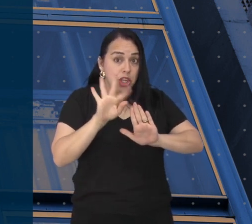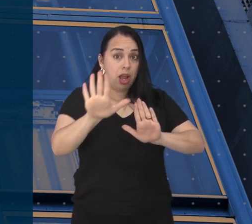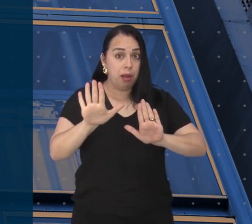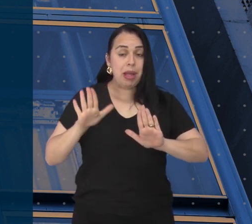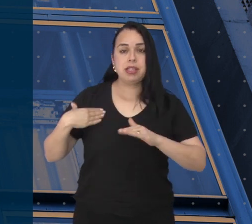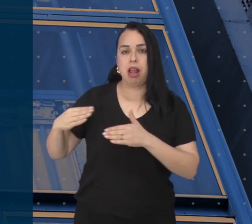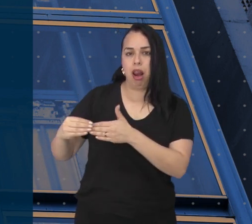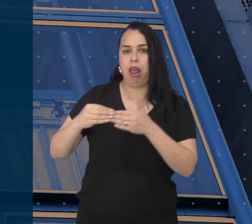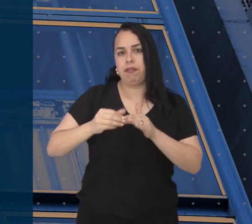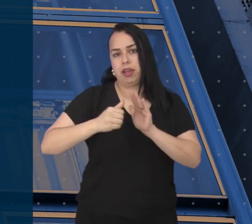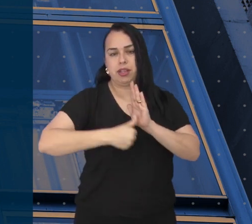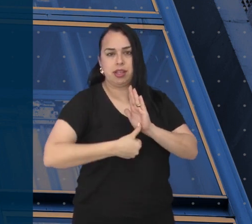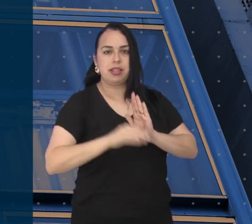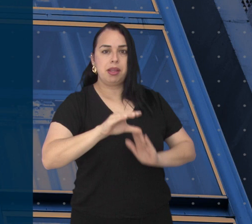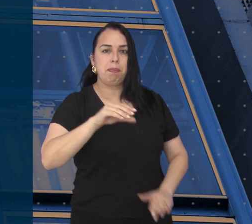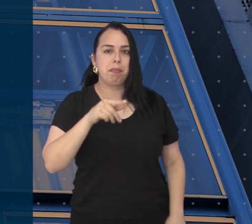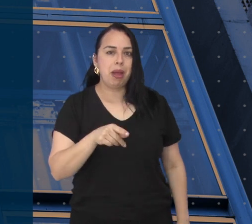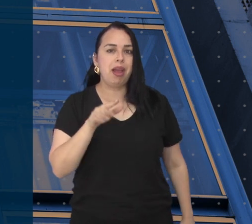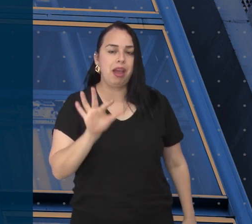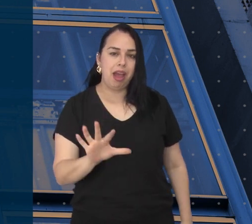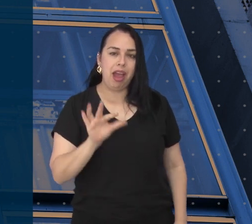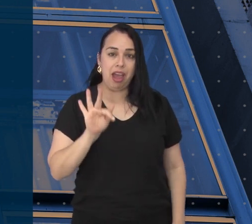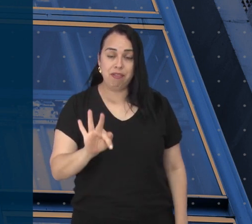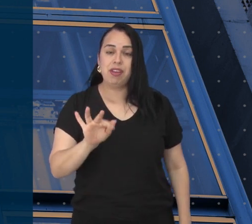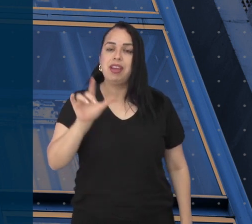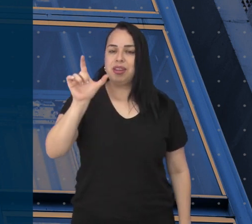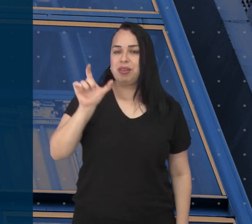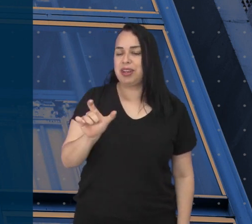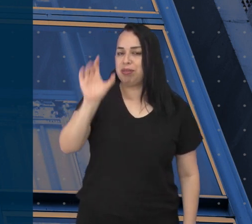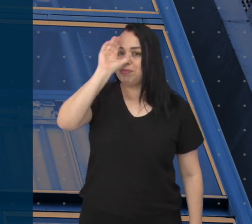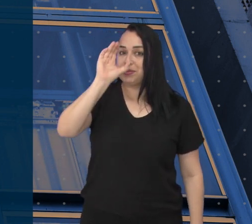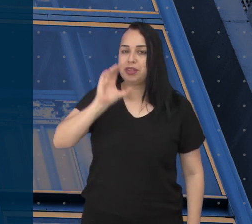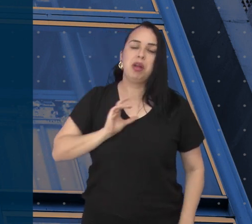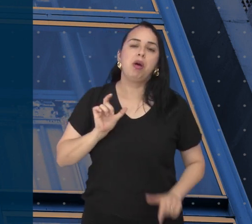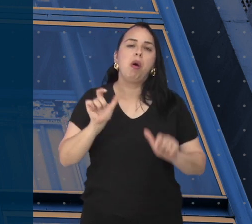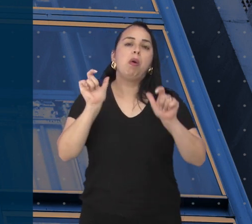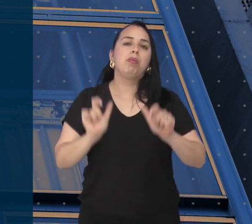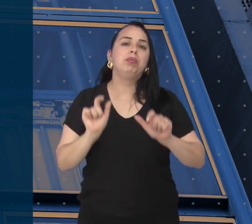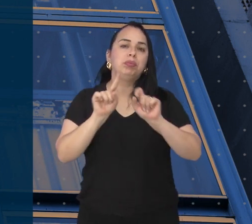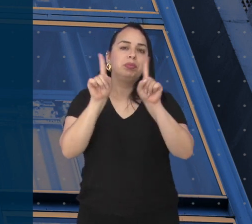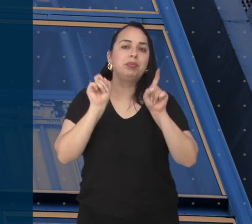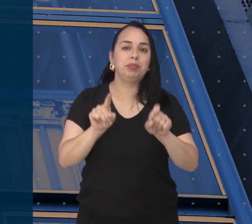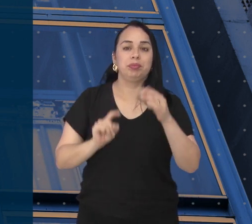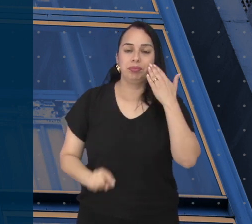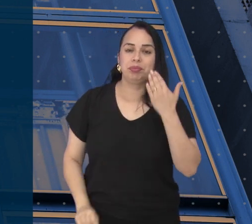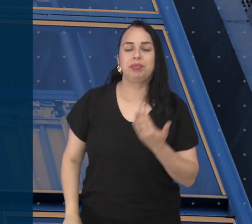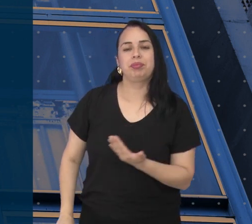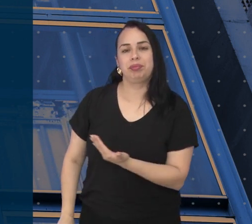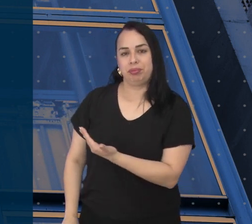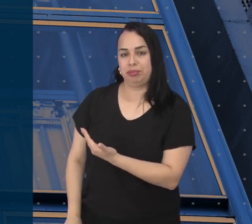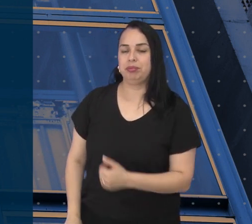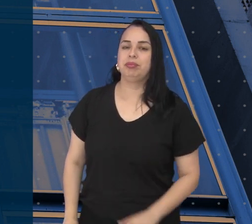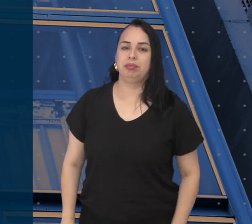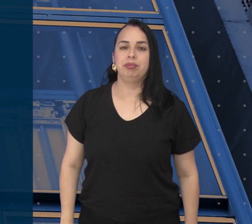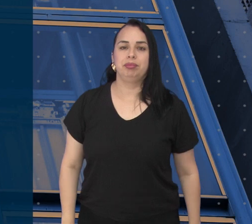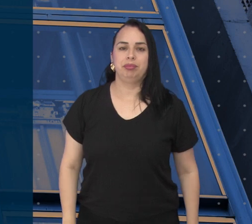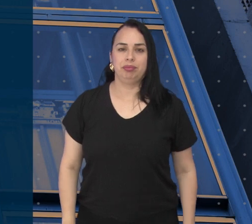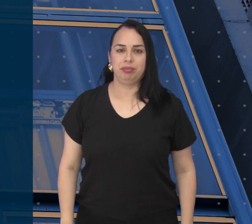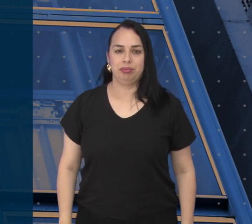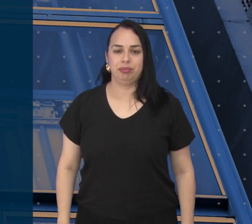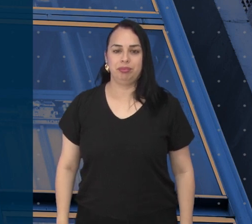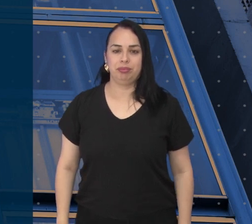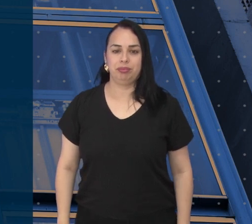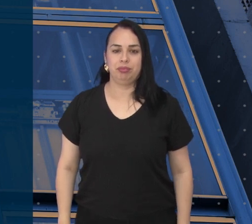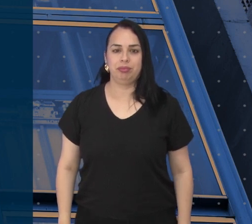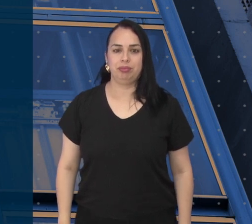RG, CPF, carteira de trabalho e o cartão cidadão. O PAT fica na Praça Afonso Pena, número 175, no